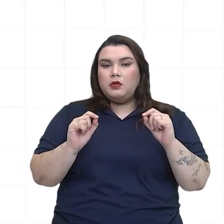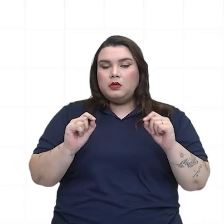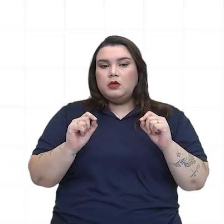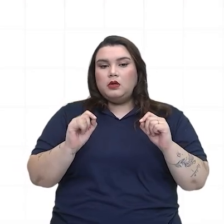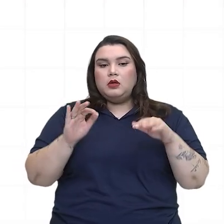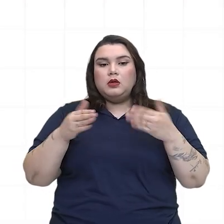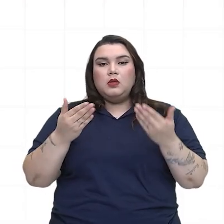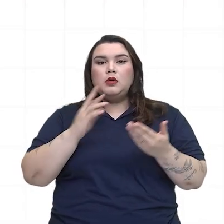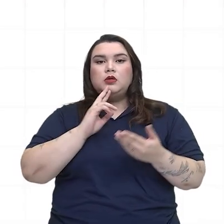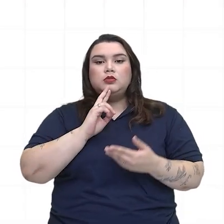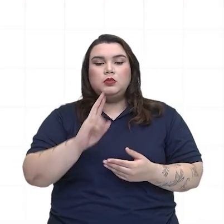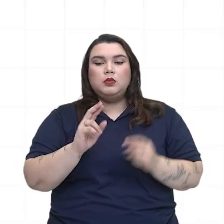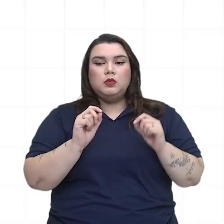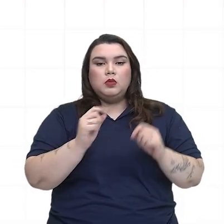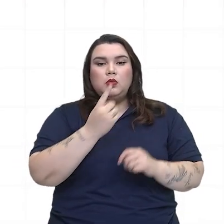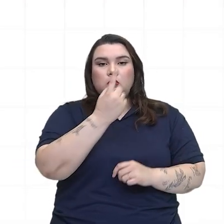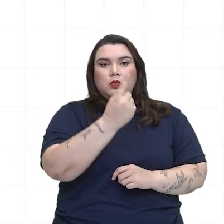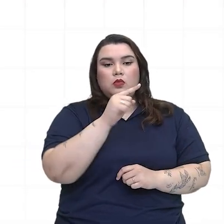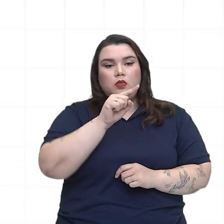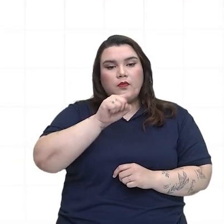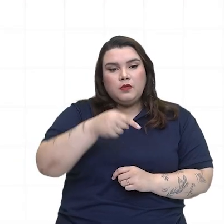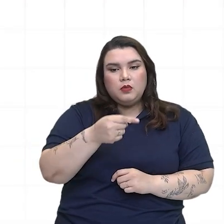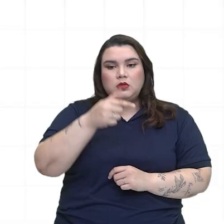esse resultado é